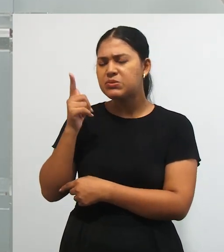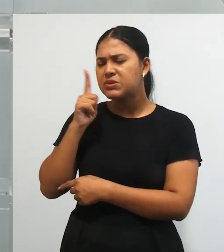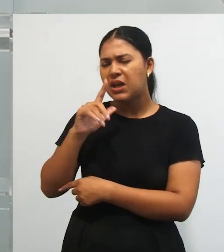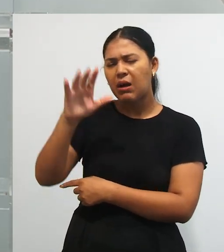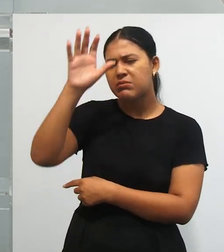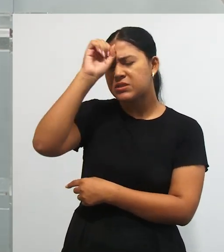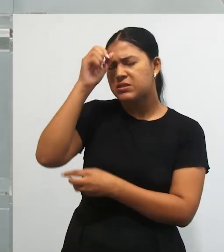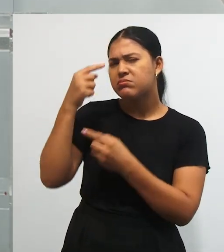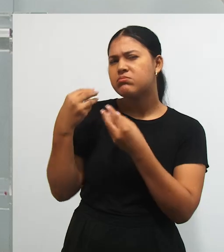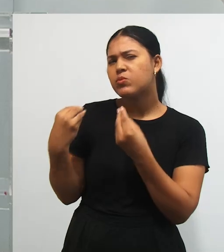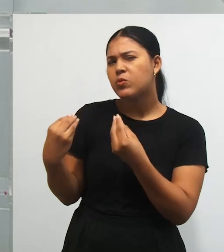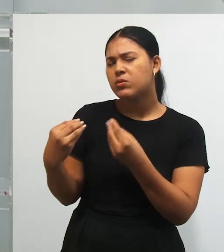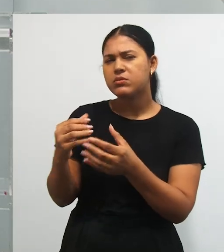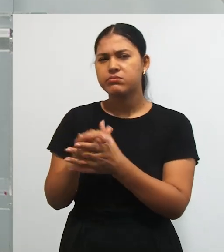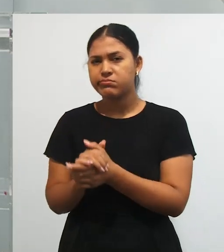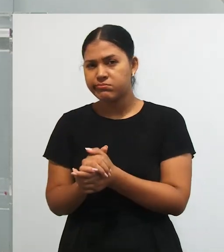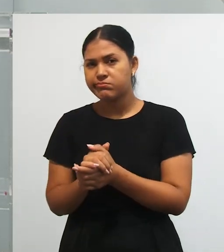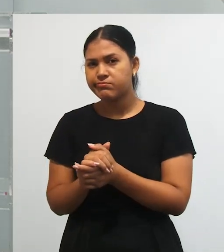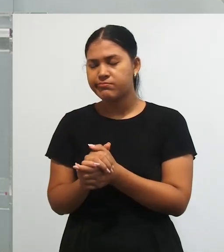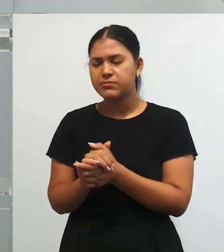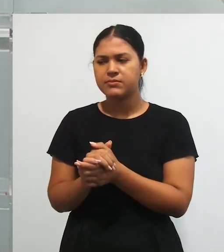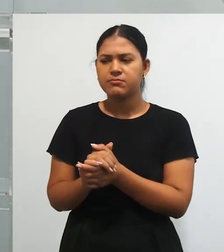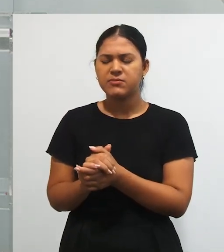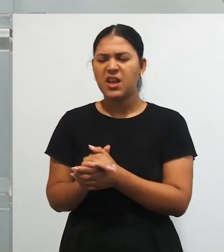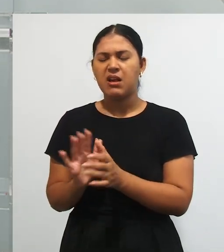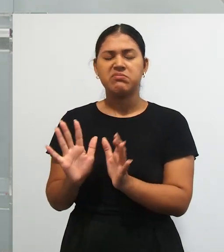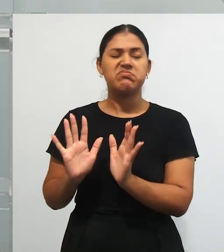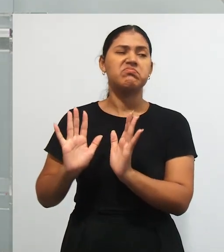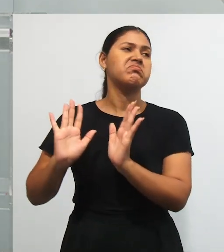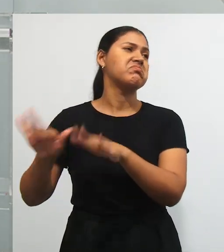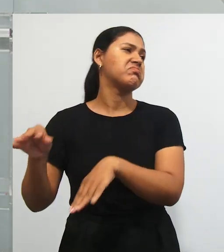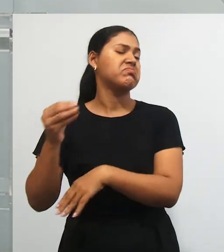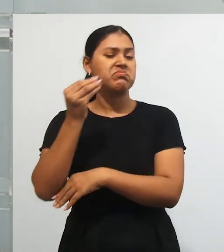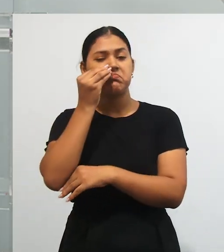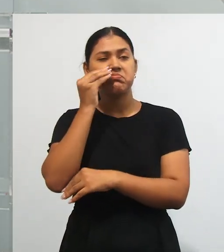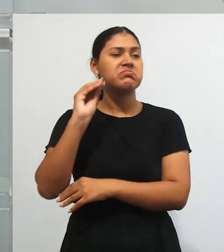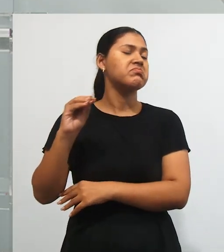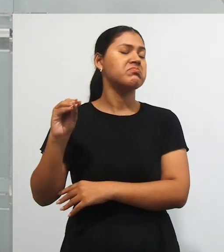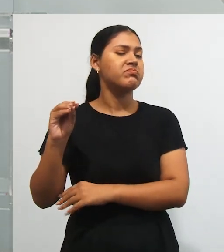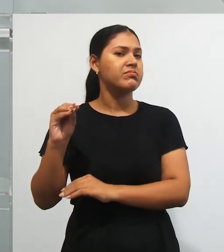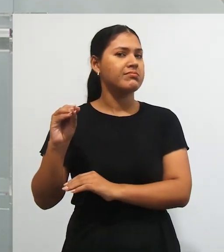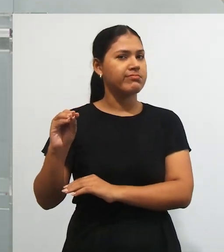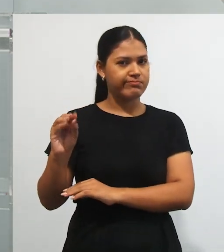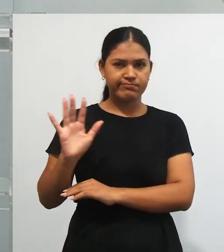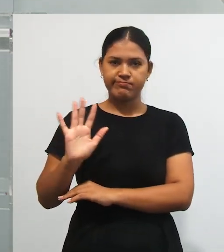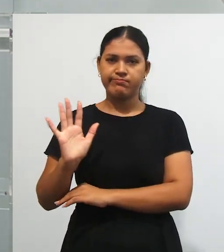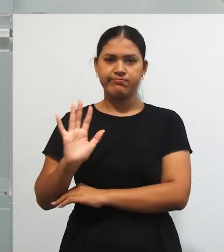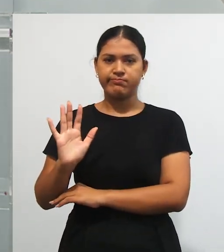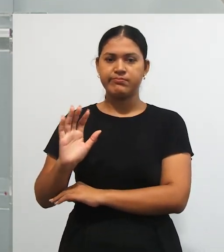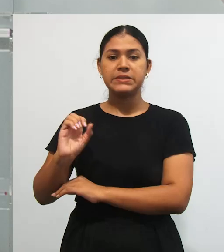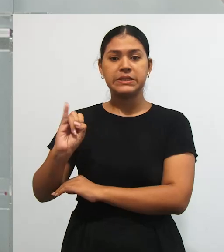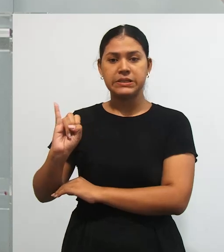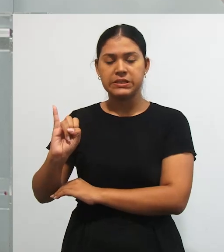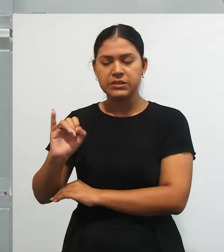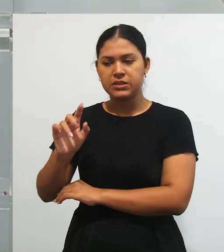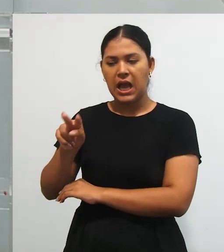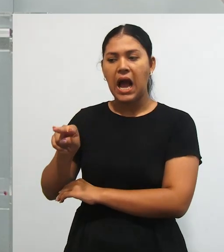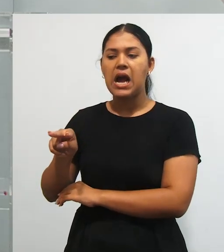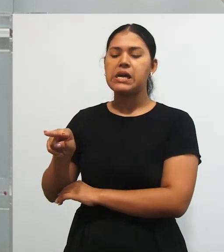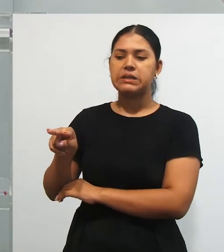aprende? Aí você, não, mas isso não é problema meu, não, eu nem sei como é que resolve isso. Aí você